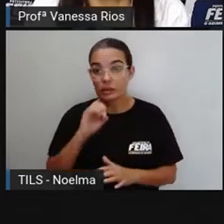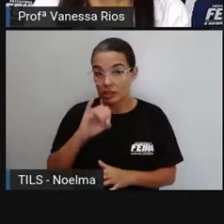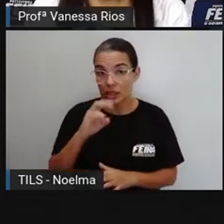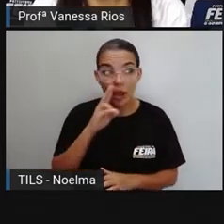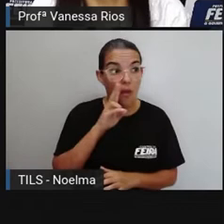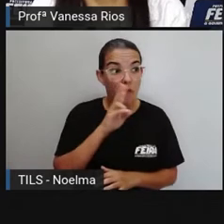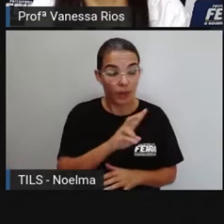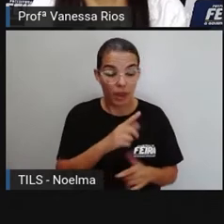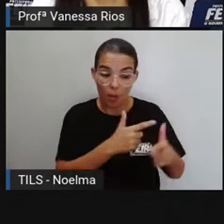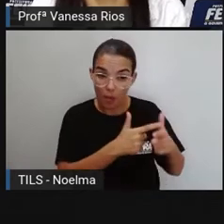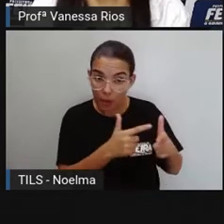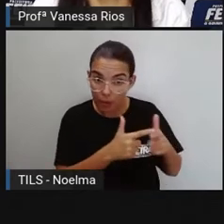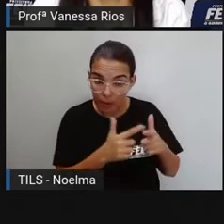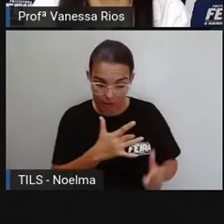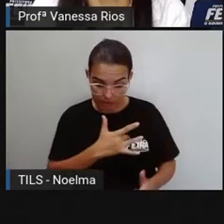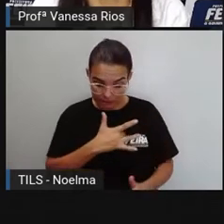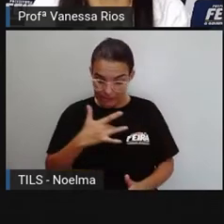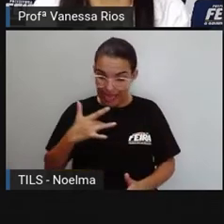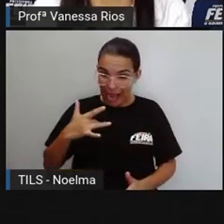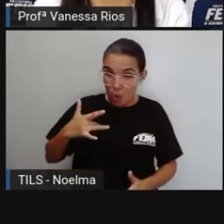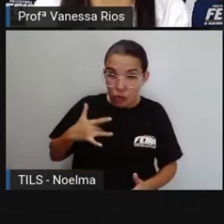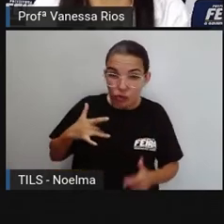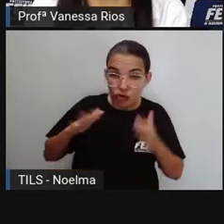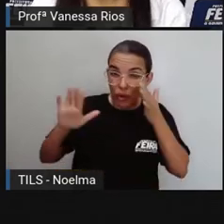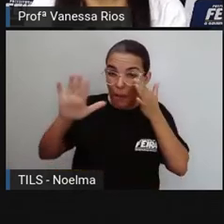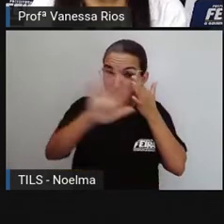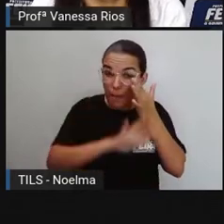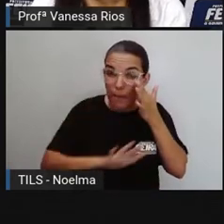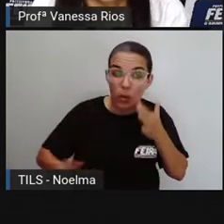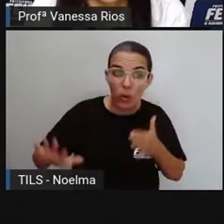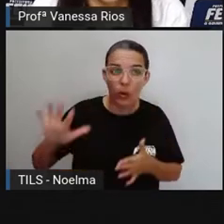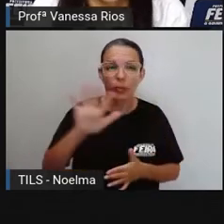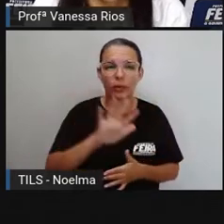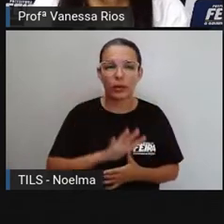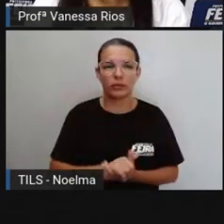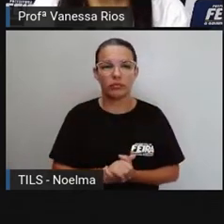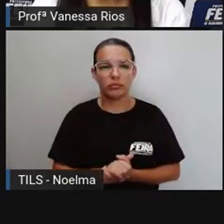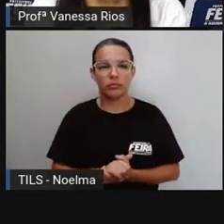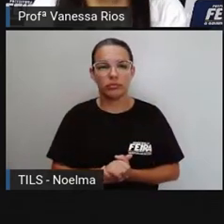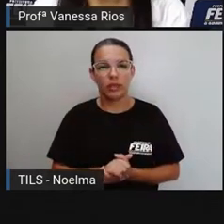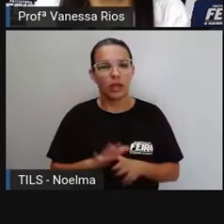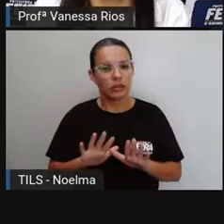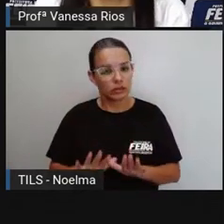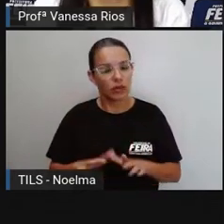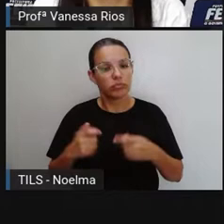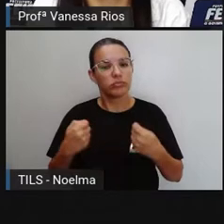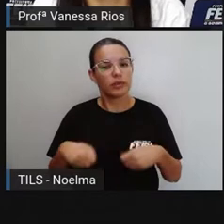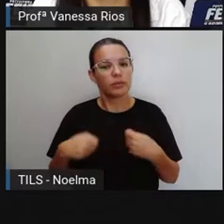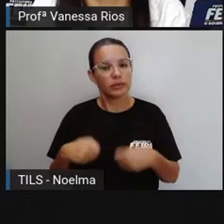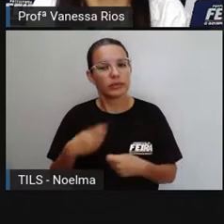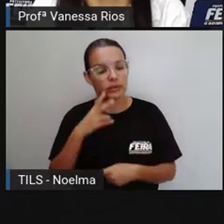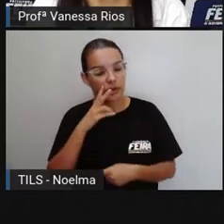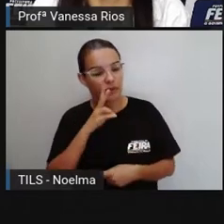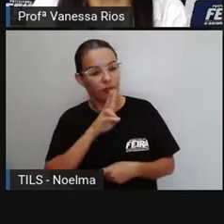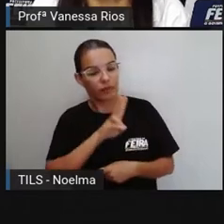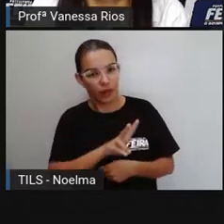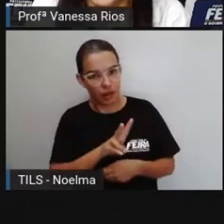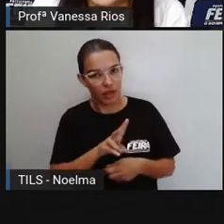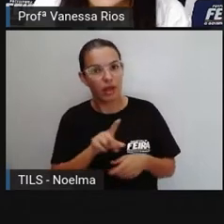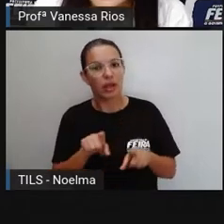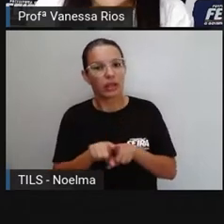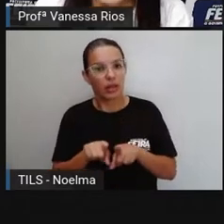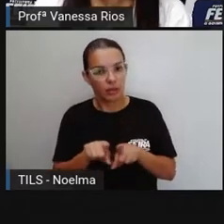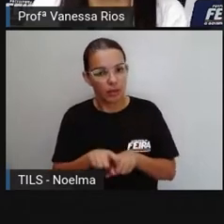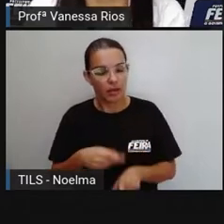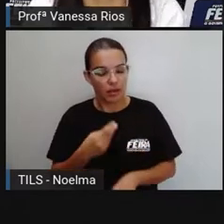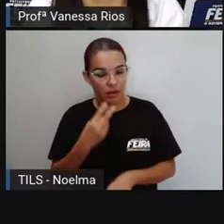problema, né, que traz tantas doenças, tantos prejuízos à saúde das pessoas, é algo aí que a gente precisa observar